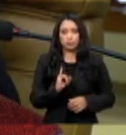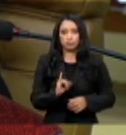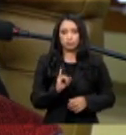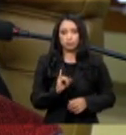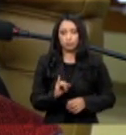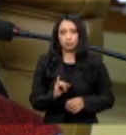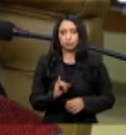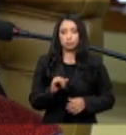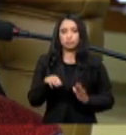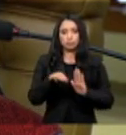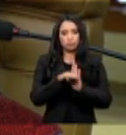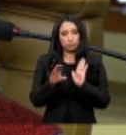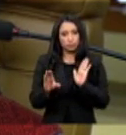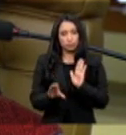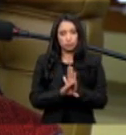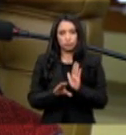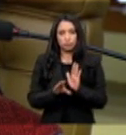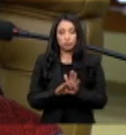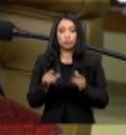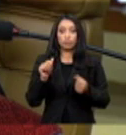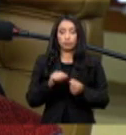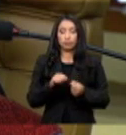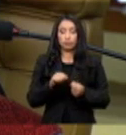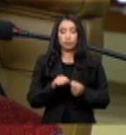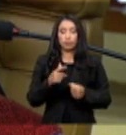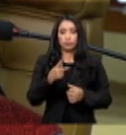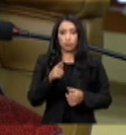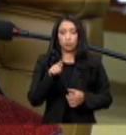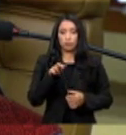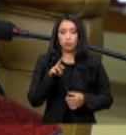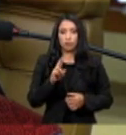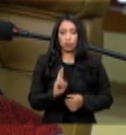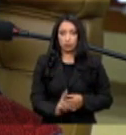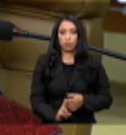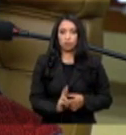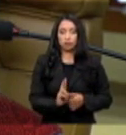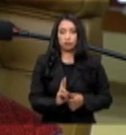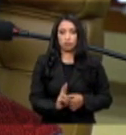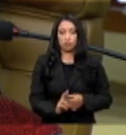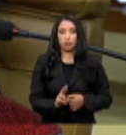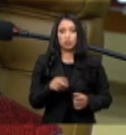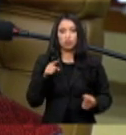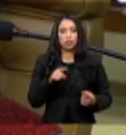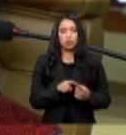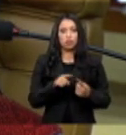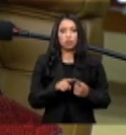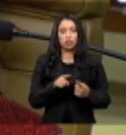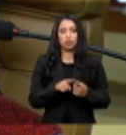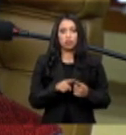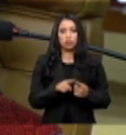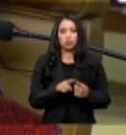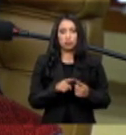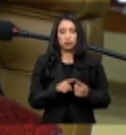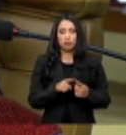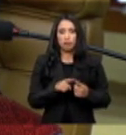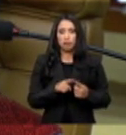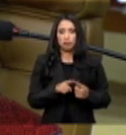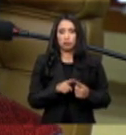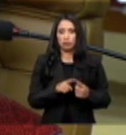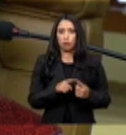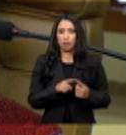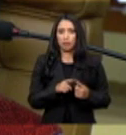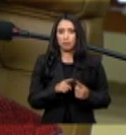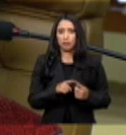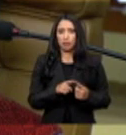medida cautelar foi ajuizada pela Procuradoria-Geral da República, objetivando a declaração de inconstitucionalidade